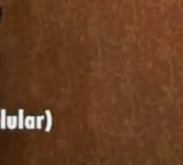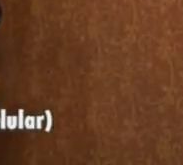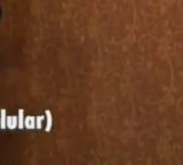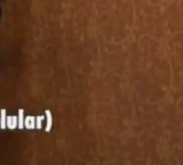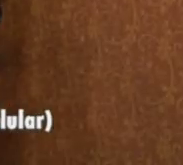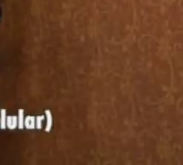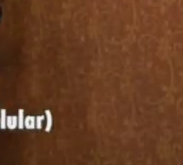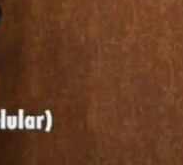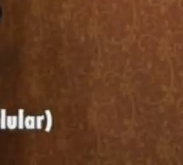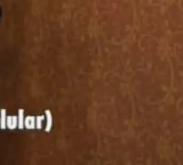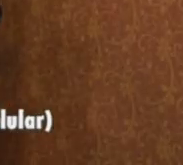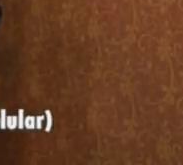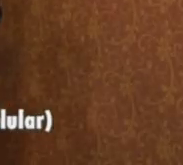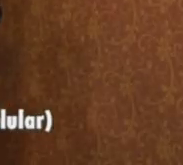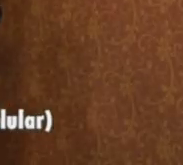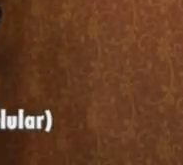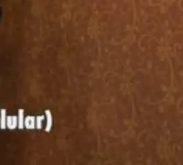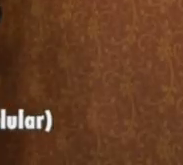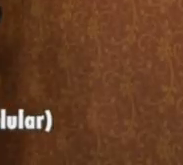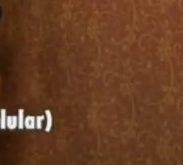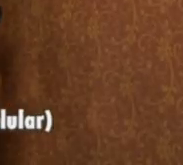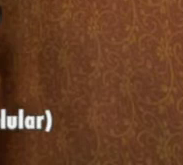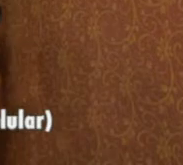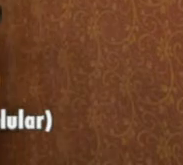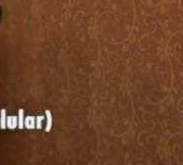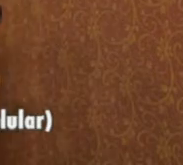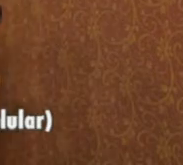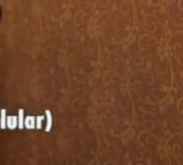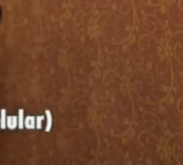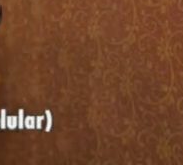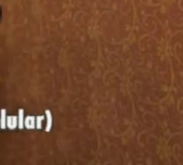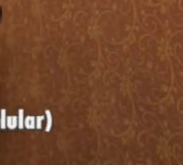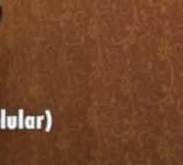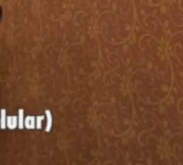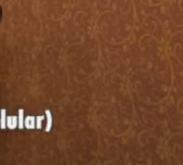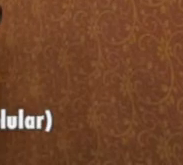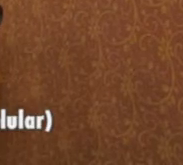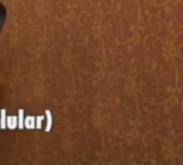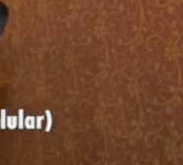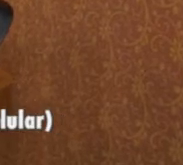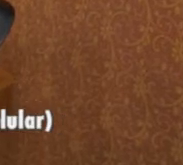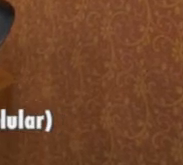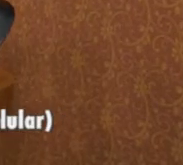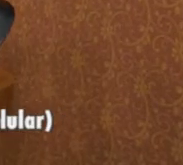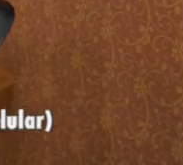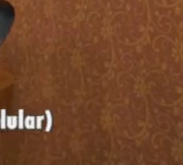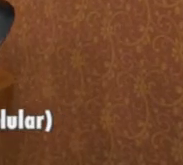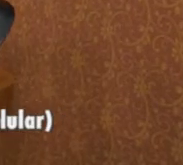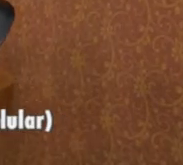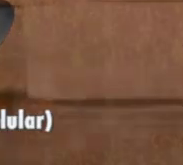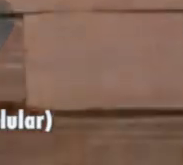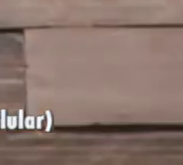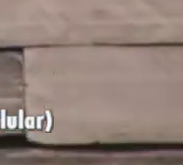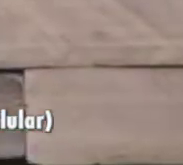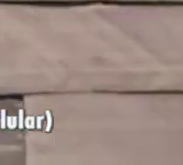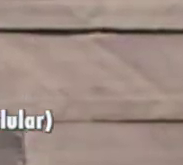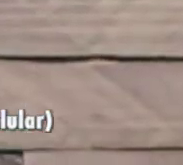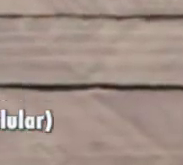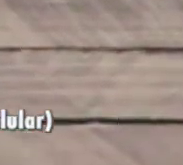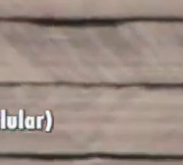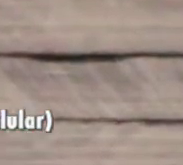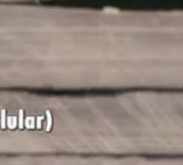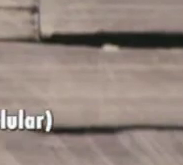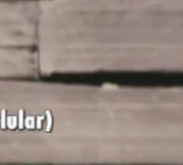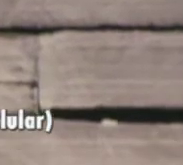como vai ser bonito, no seu cantinho de oração, no seu lugar sagrado, o terçário sendo sempre sinal da presença de